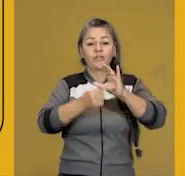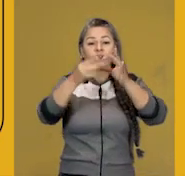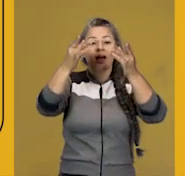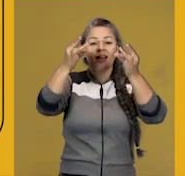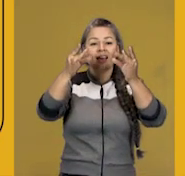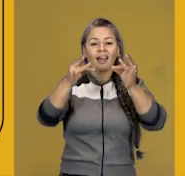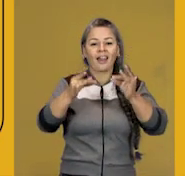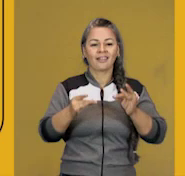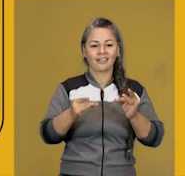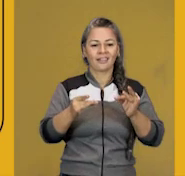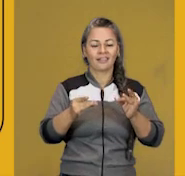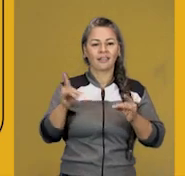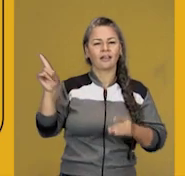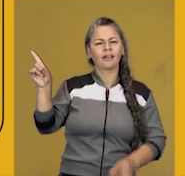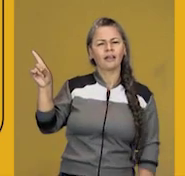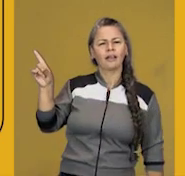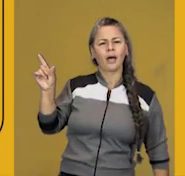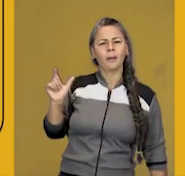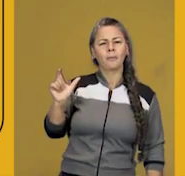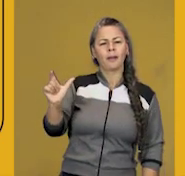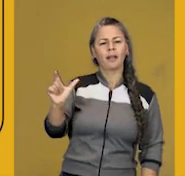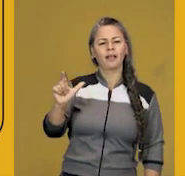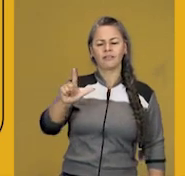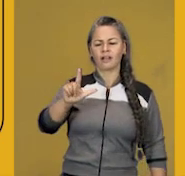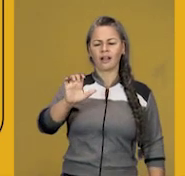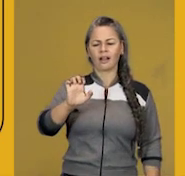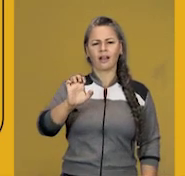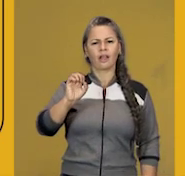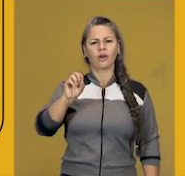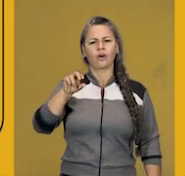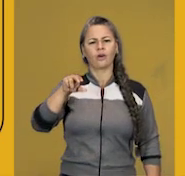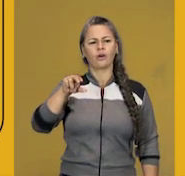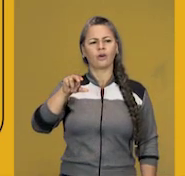fala leonina, a gente ali, ó, a gente já começa